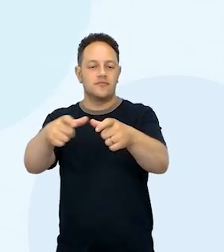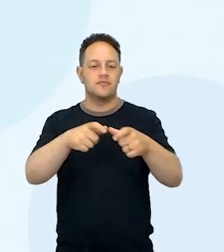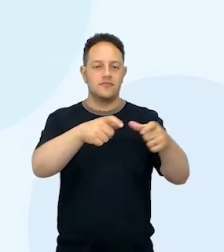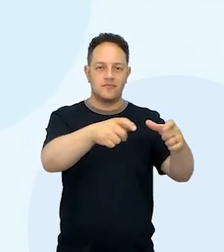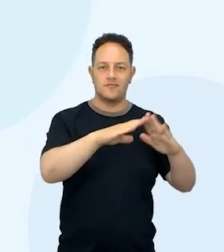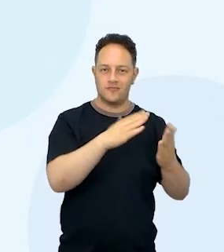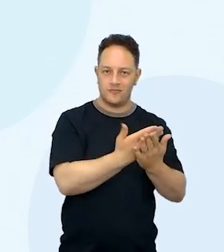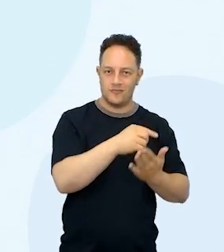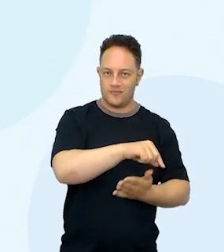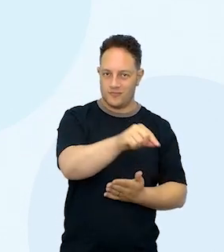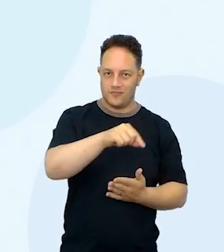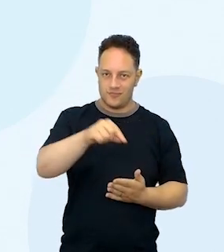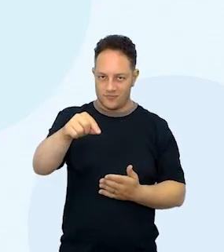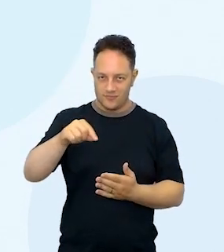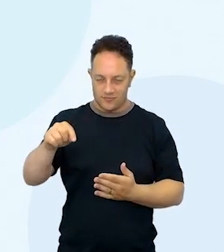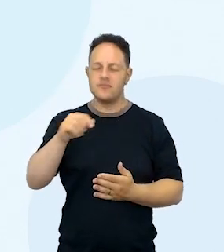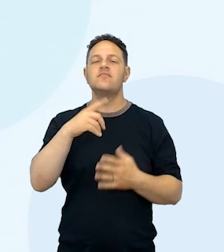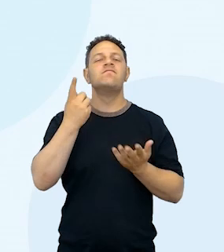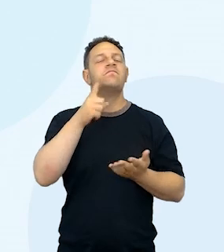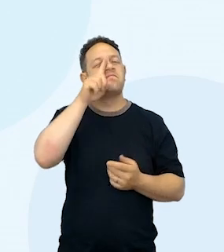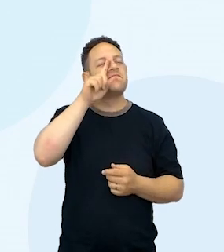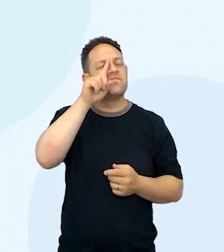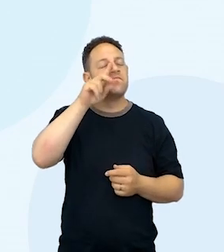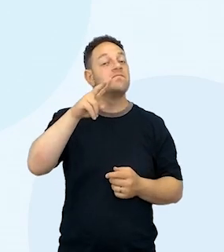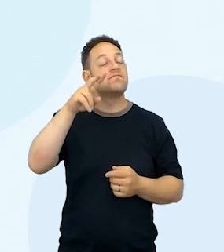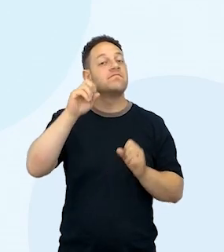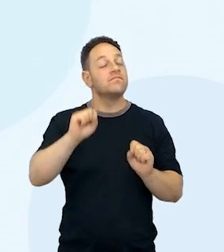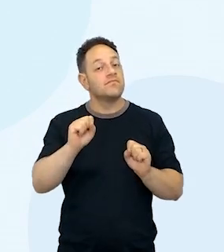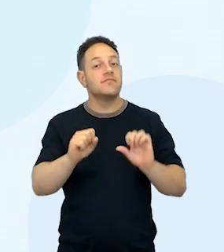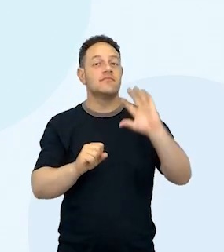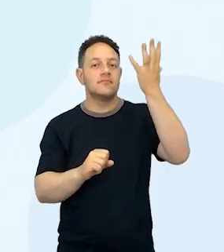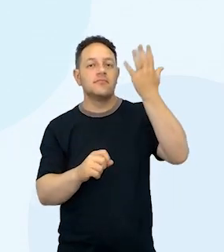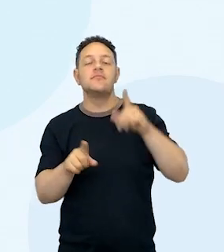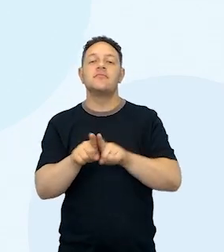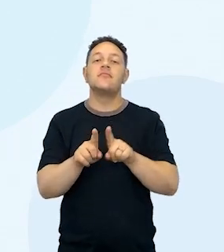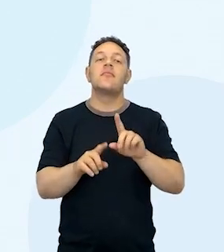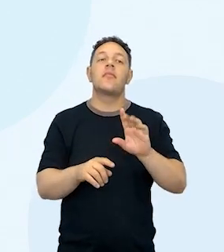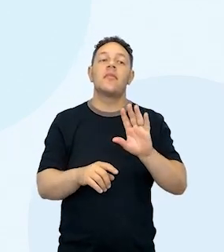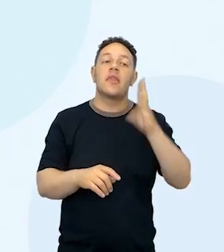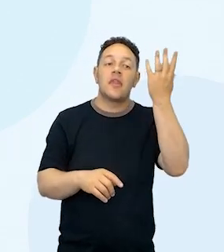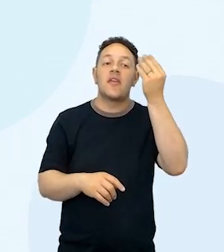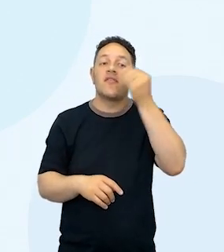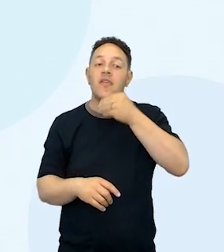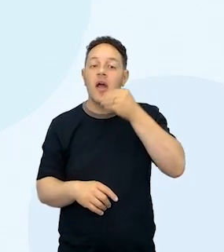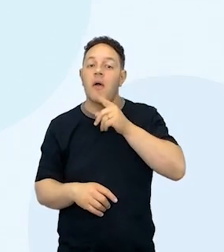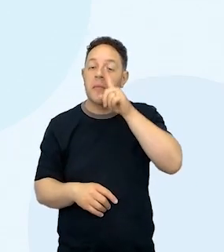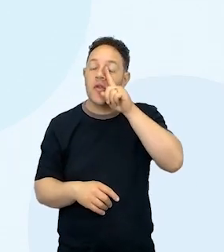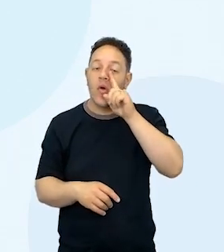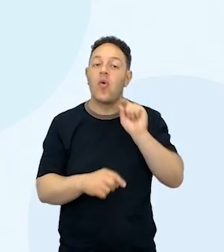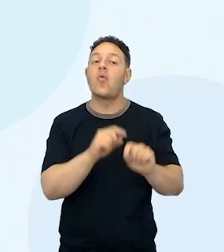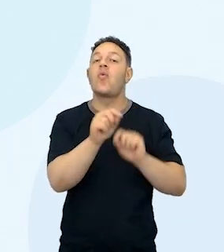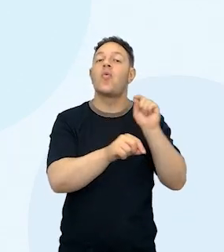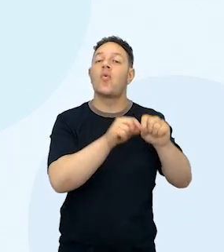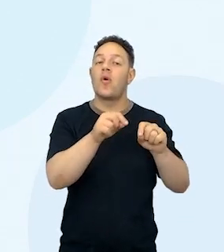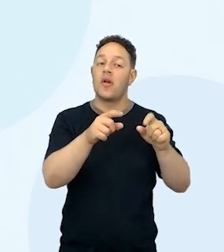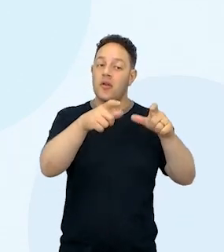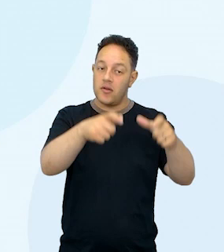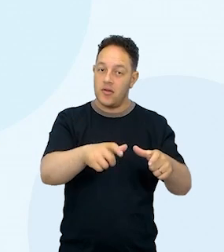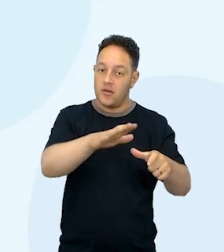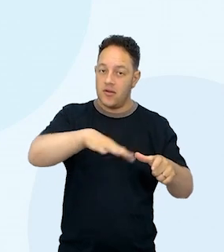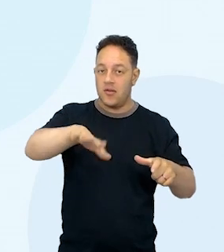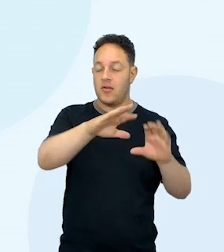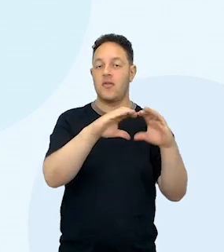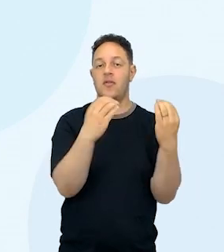escolares, quais são os riscos potenciais, quais são as vulnerabilidades envolvidas nessas comunidades, para a gente pensar